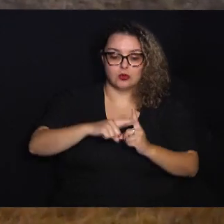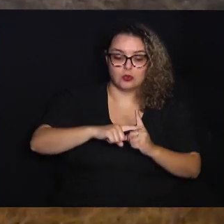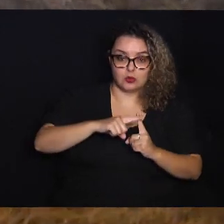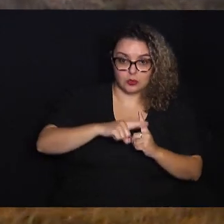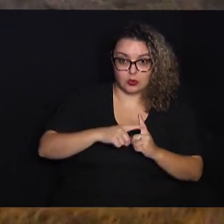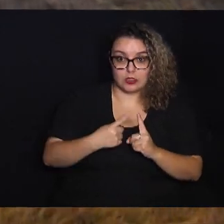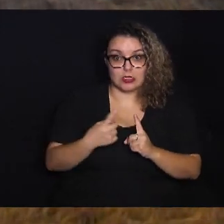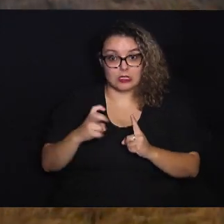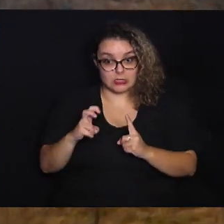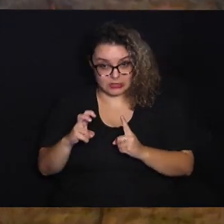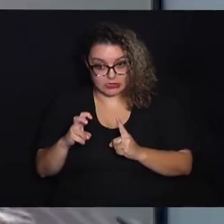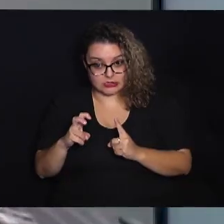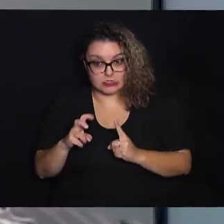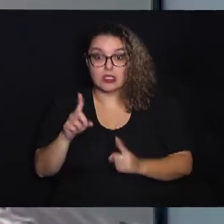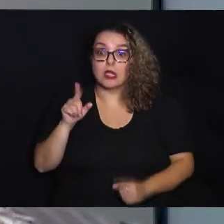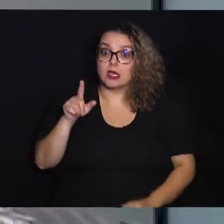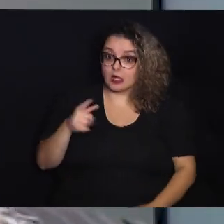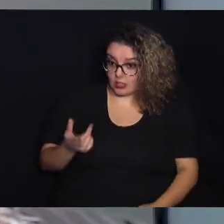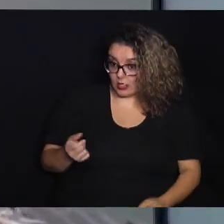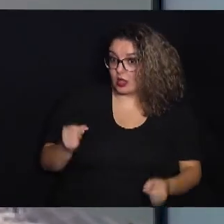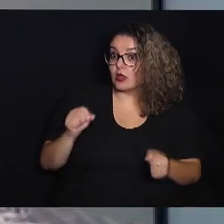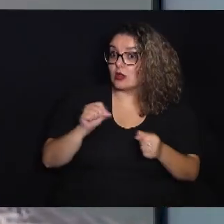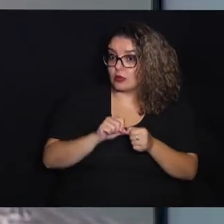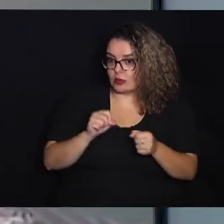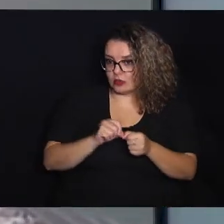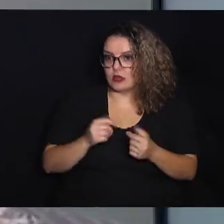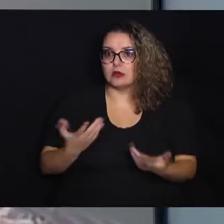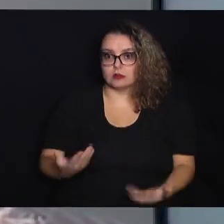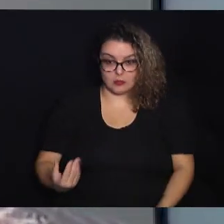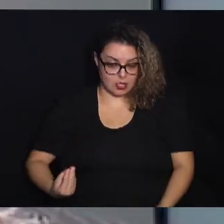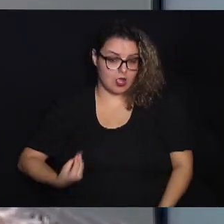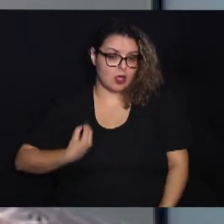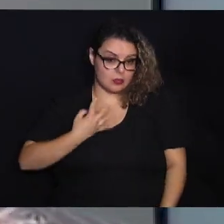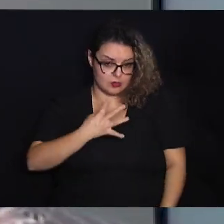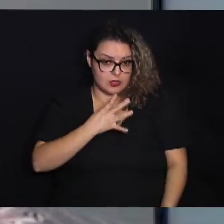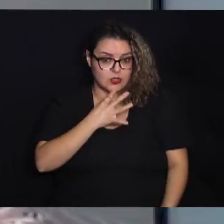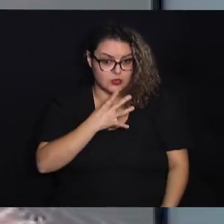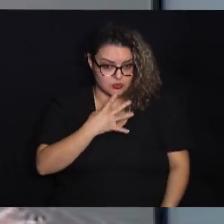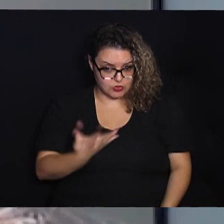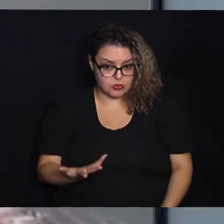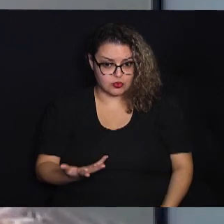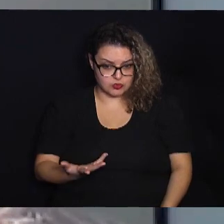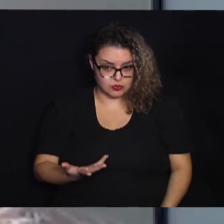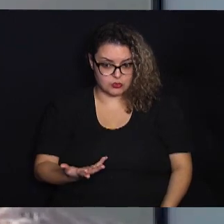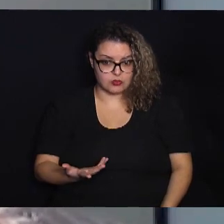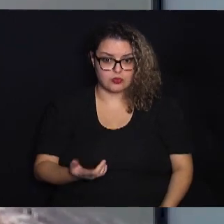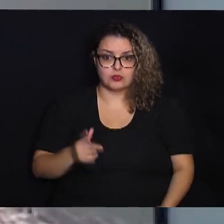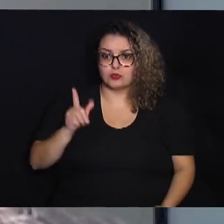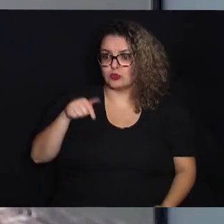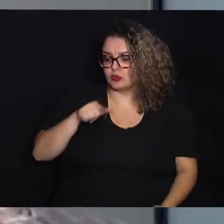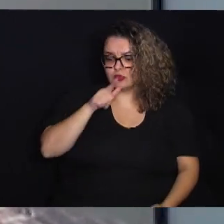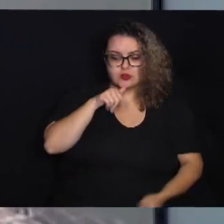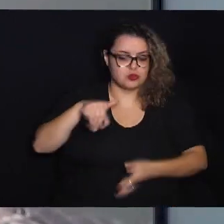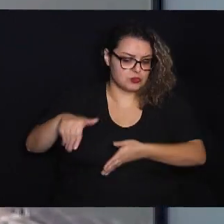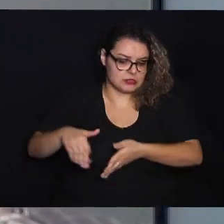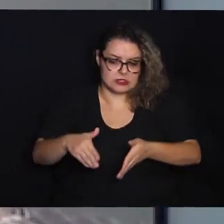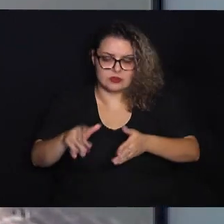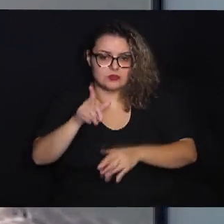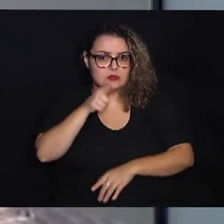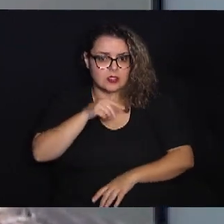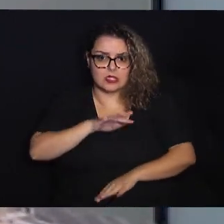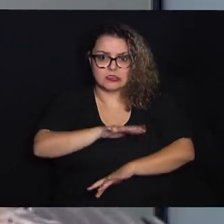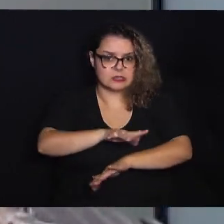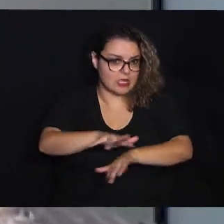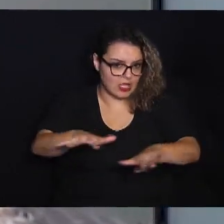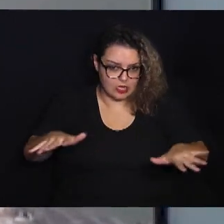a temperatura em torno de 15 graus, e é isso que faz essa vida que nós conhecemos, né? Tanto dos rios,